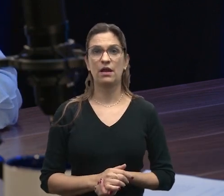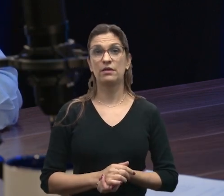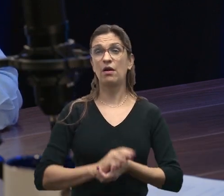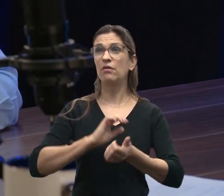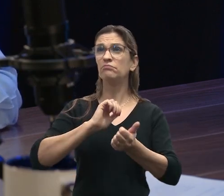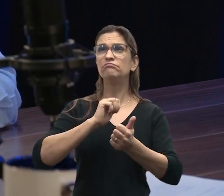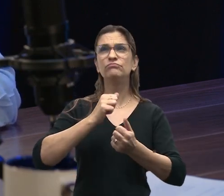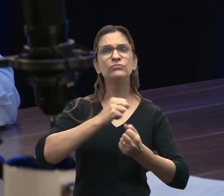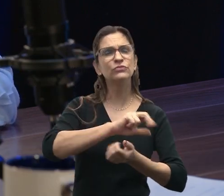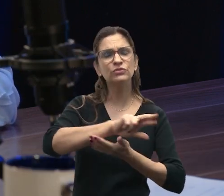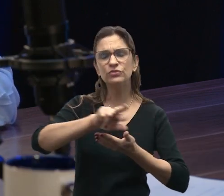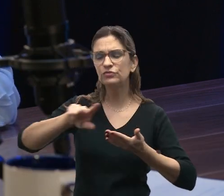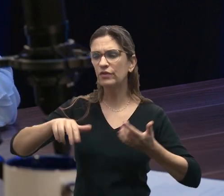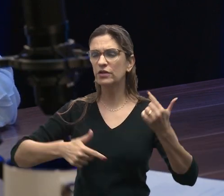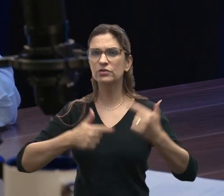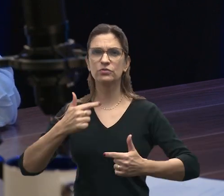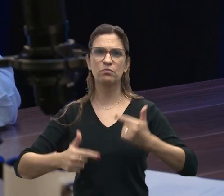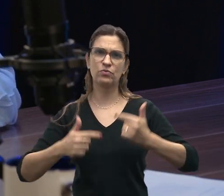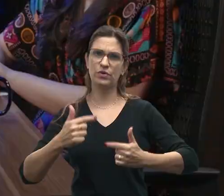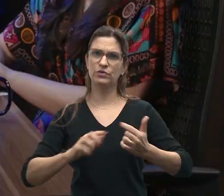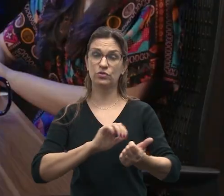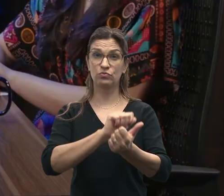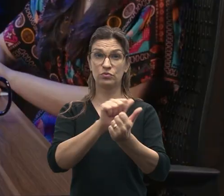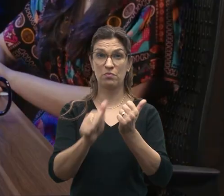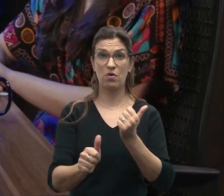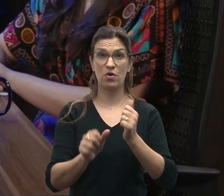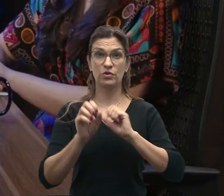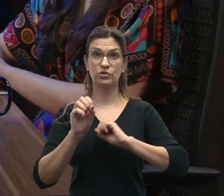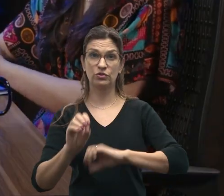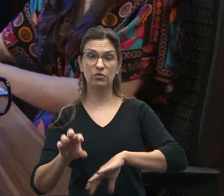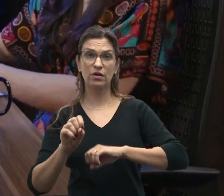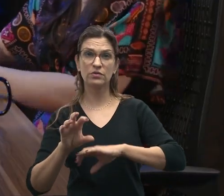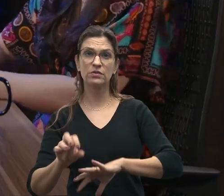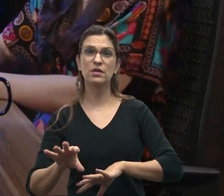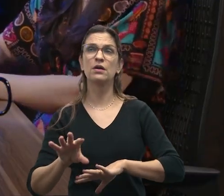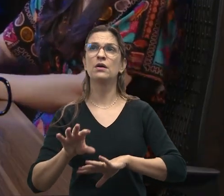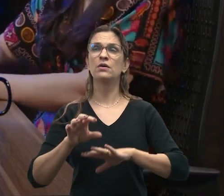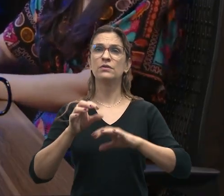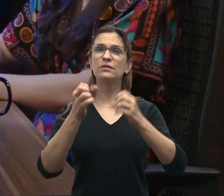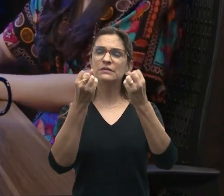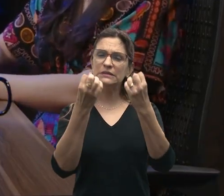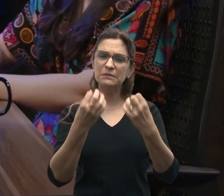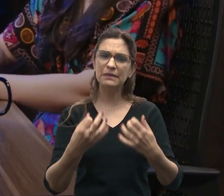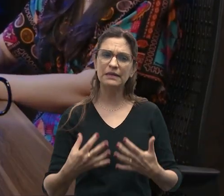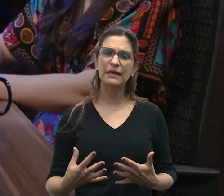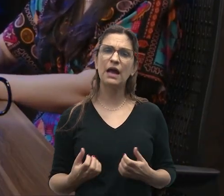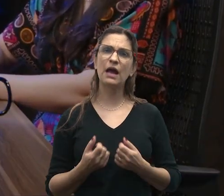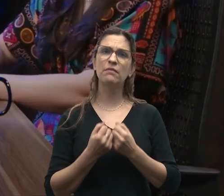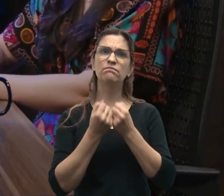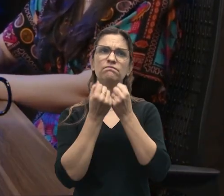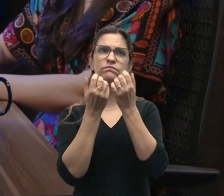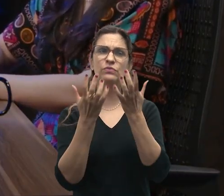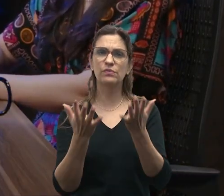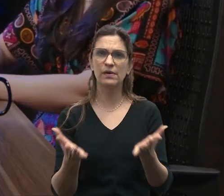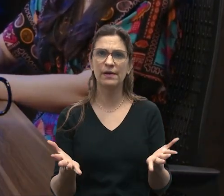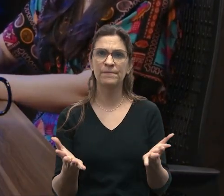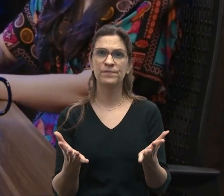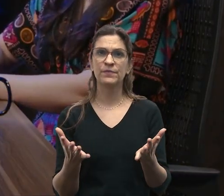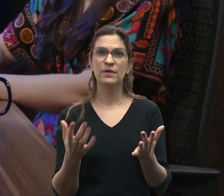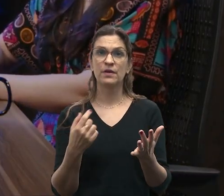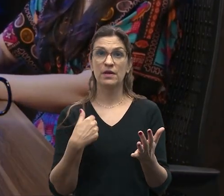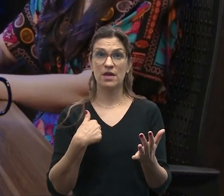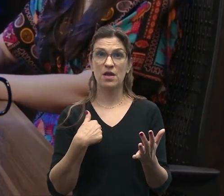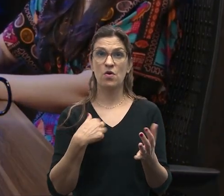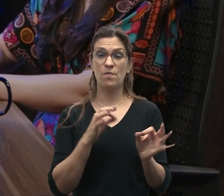pelas políticas da saúde, passa pela educação, dizendo, olha, isso é assim, não podemos. Então, eu vou me preparando para ajudar mais